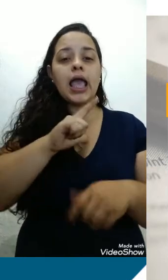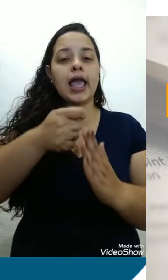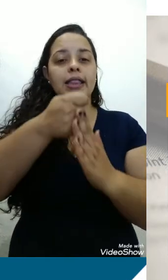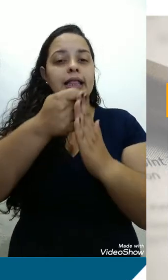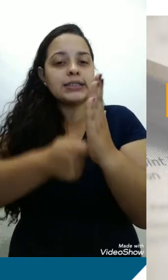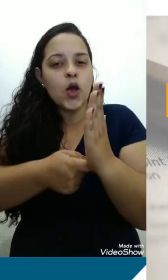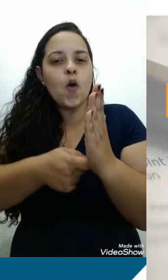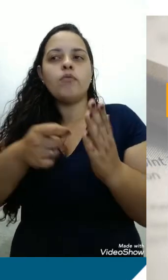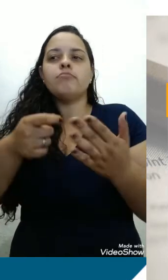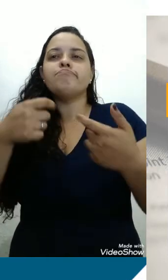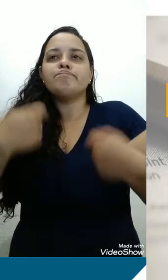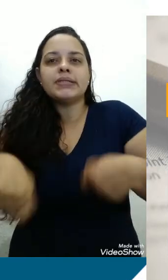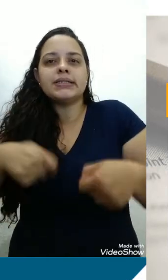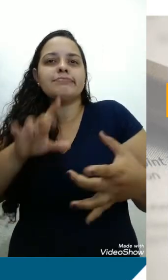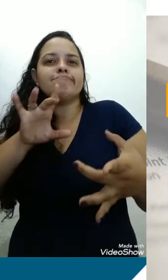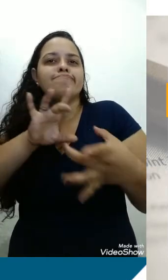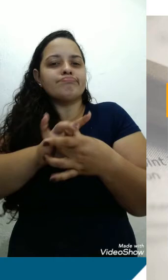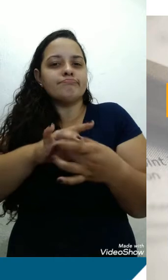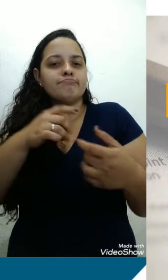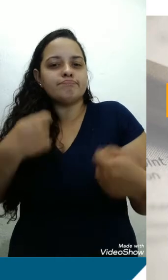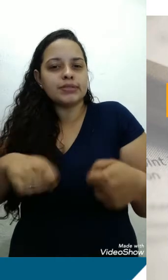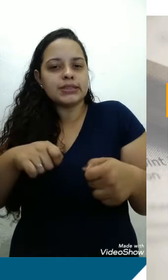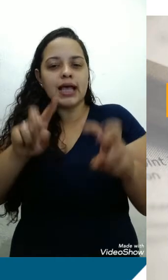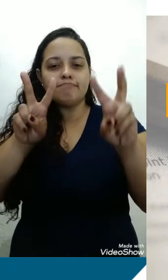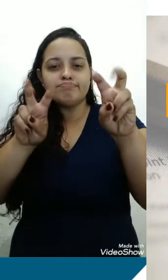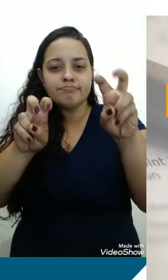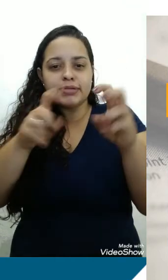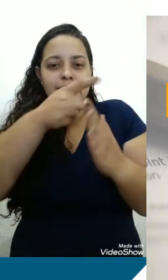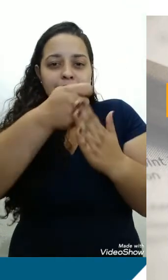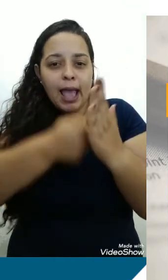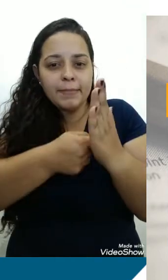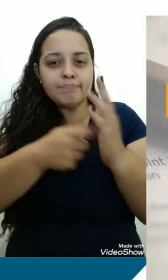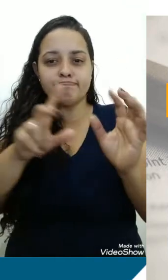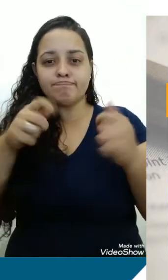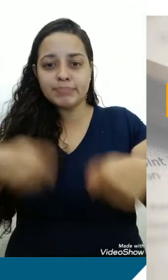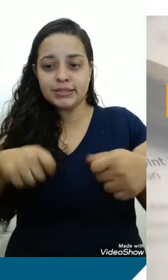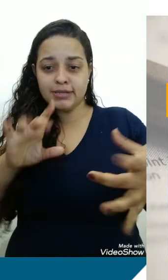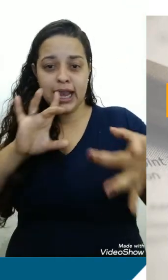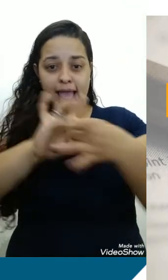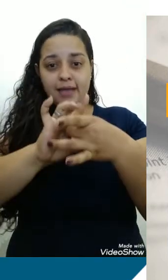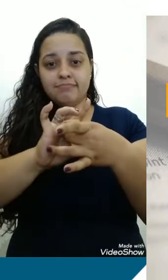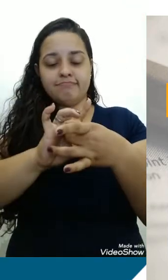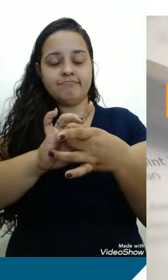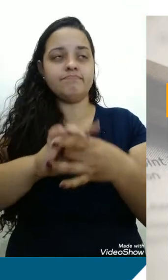redação que dê conta, que trabalhe todos os aspectos da frase temática.